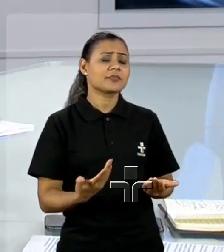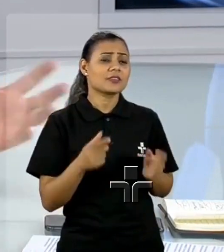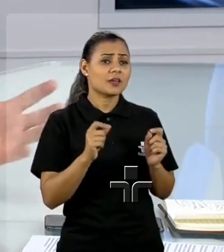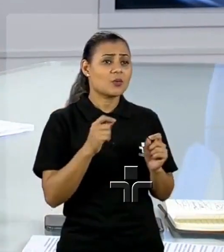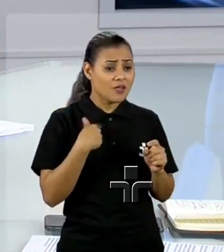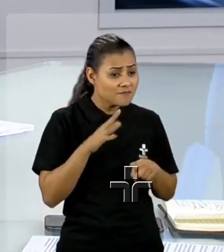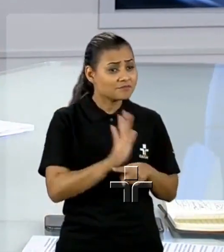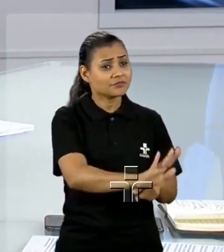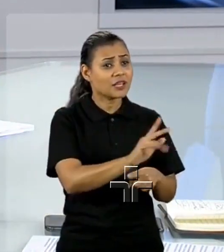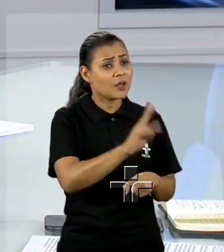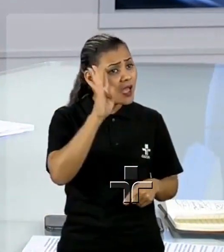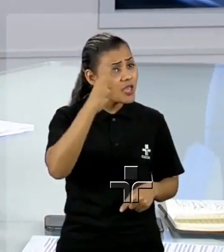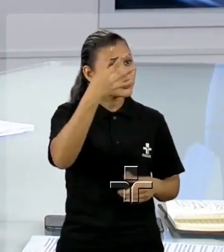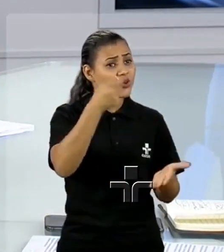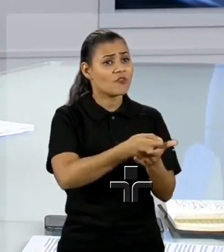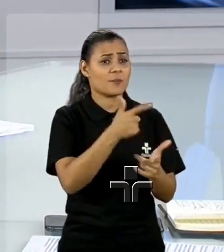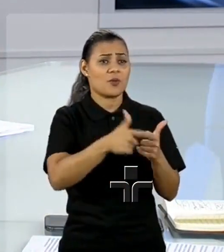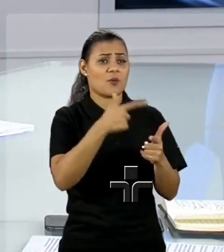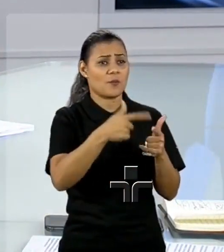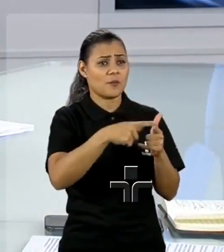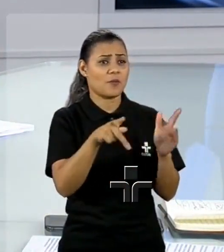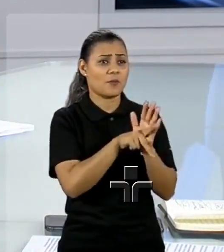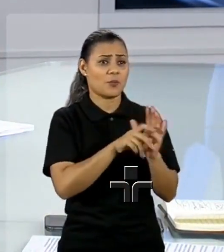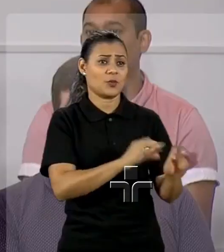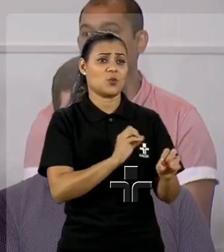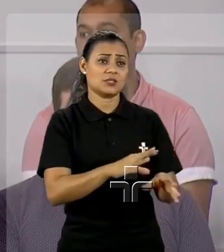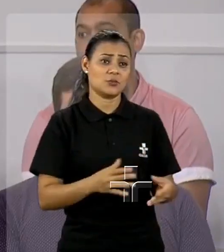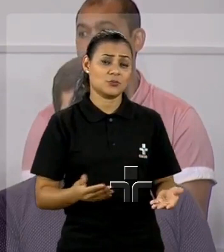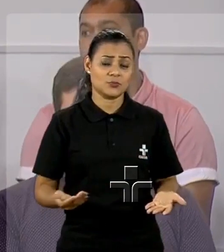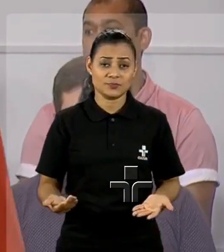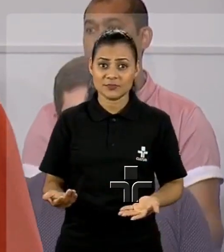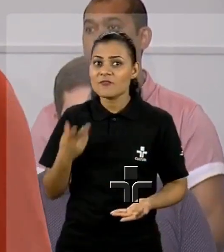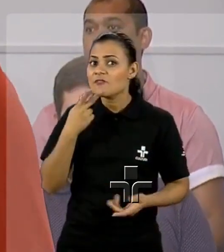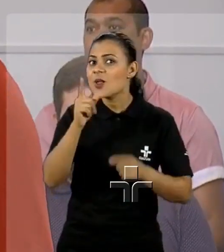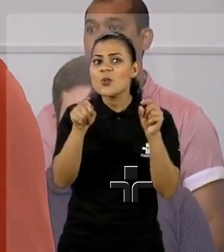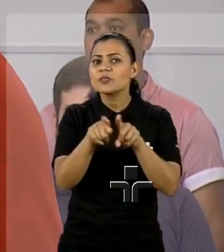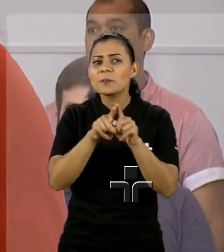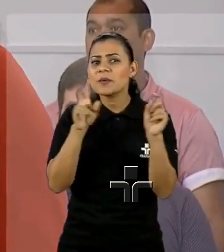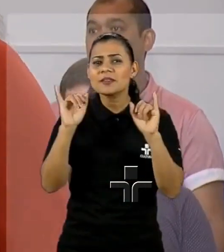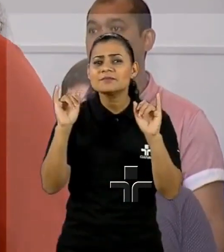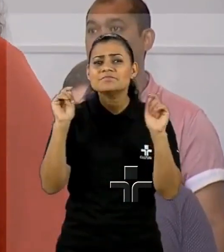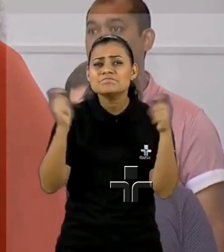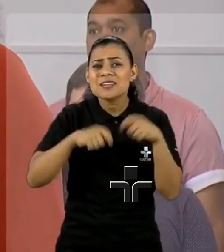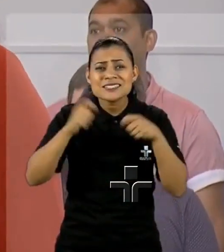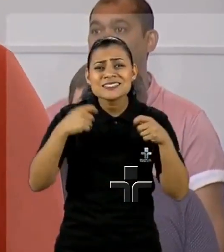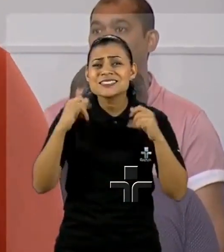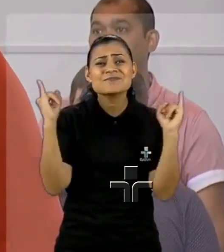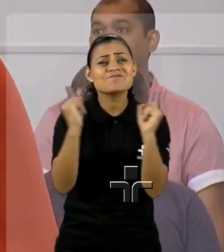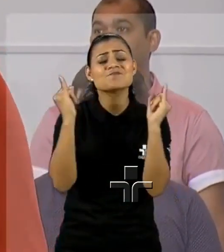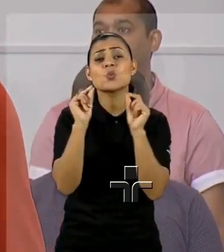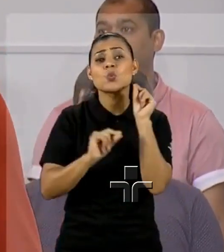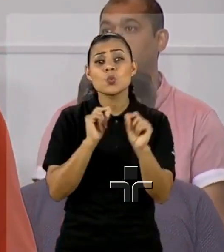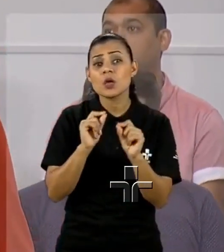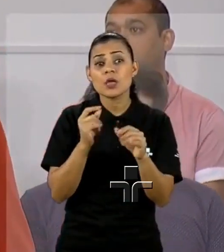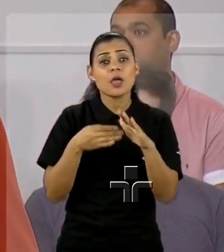adotar, né, para resolver o problema da educação nesse país. Né? Vocês mencionaram aqui da necessidade de se aprender o